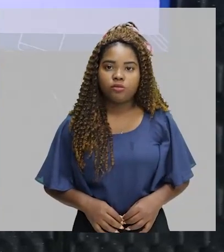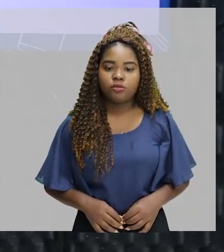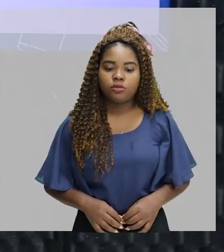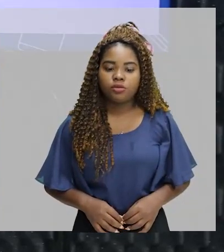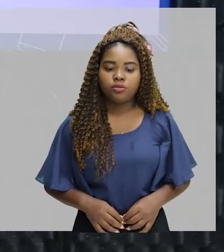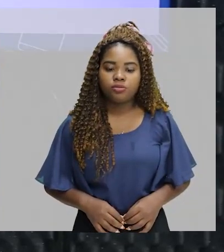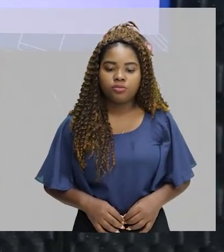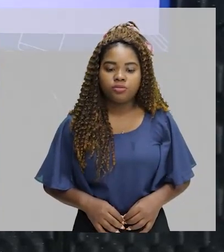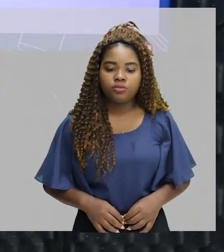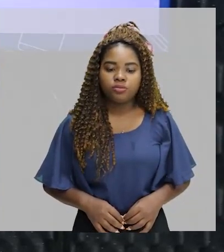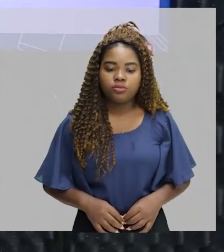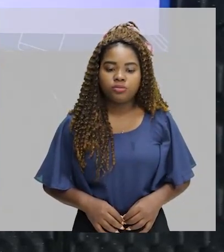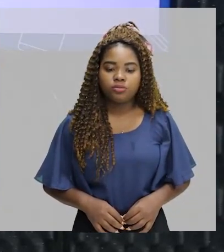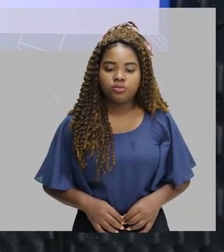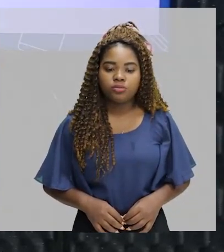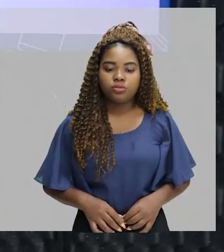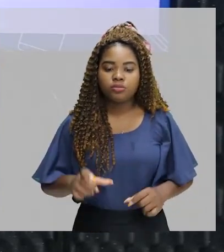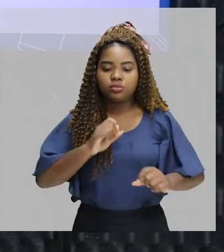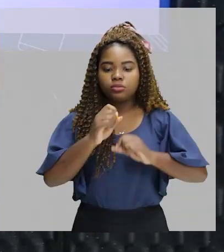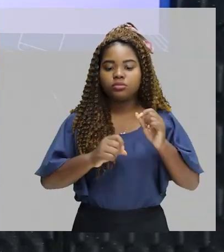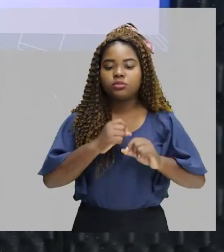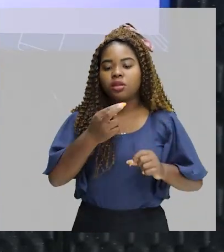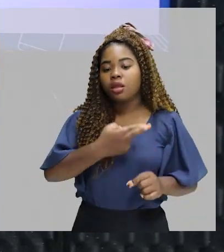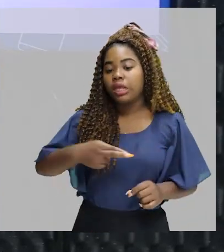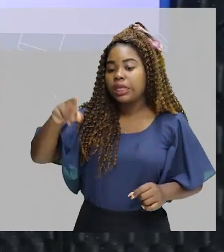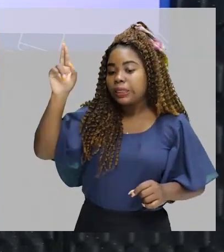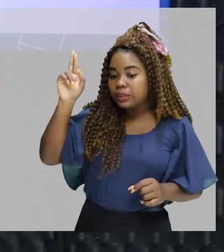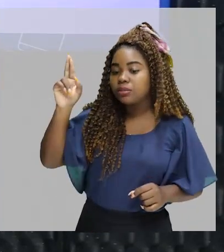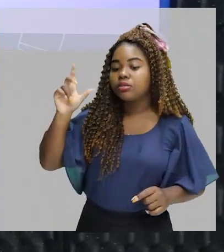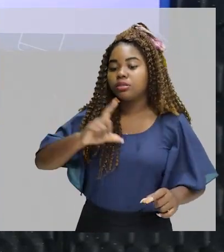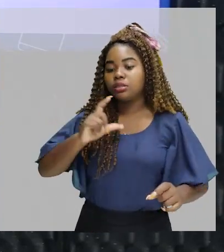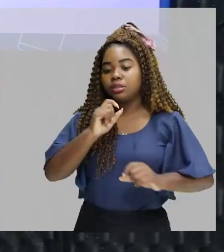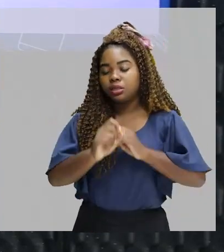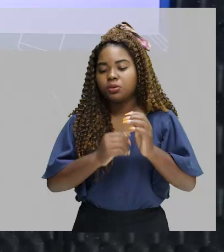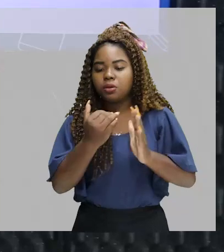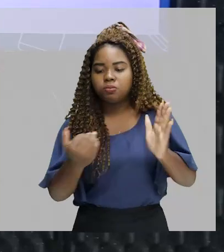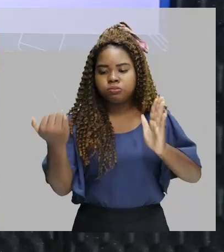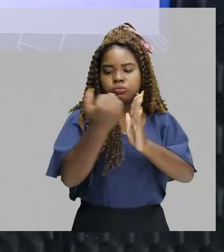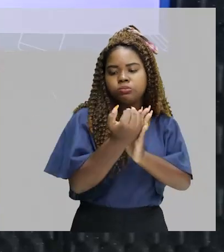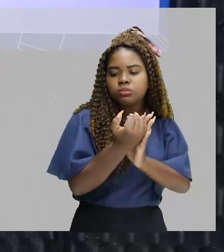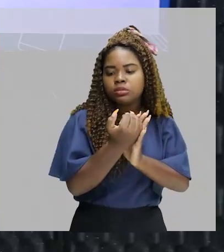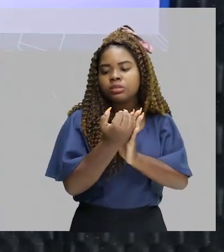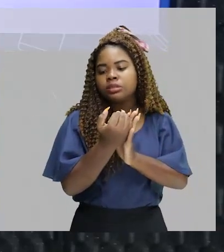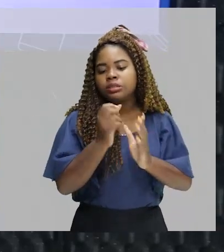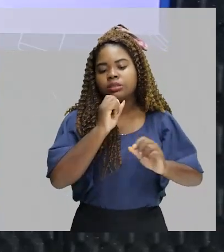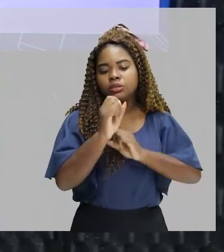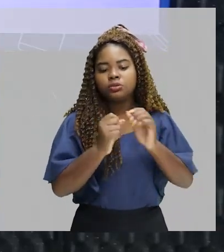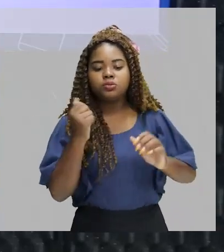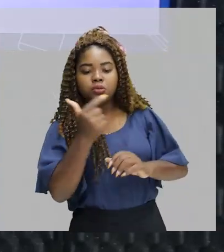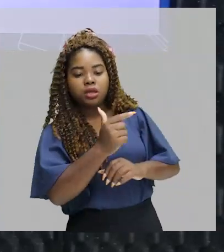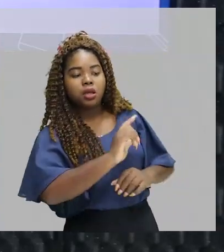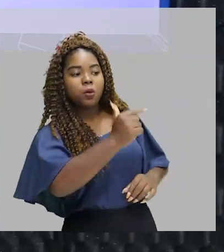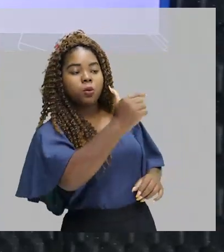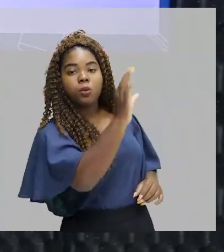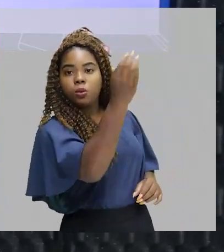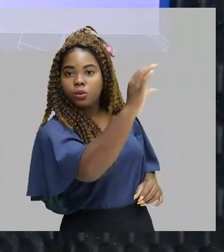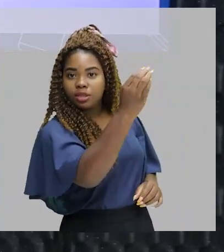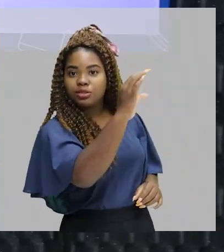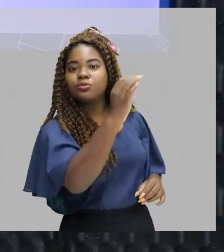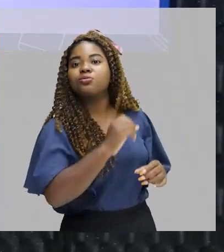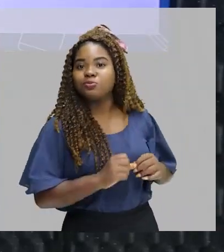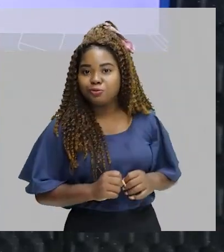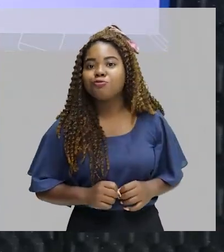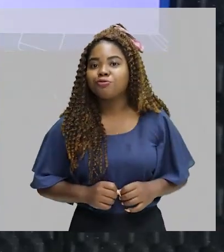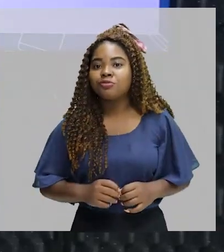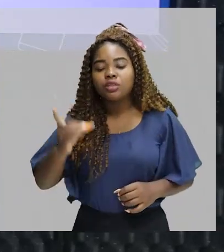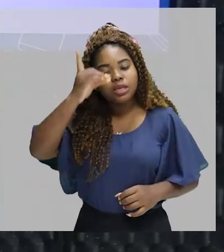racismo cultural resulta na crença que existe superioridade entre as culturas existentes, no amplo sentido que